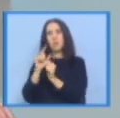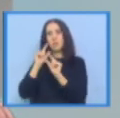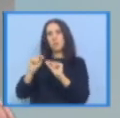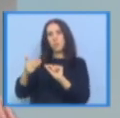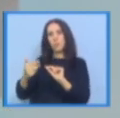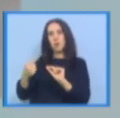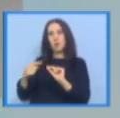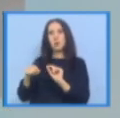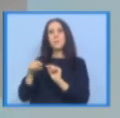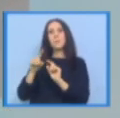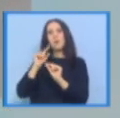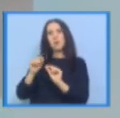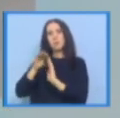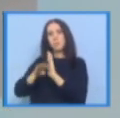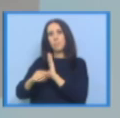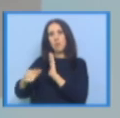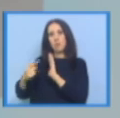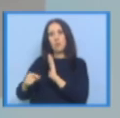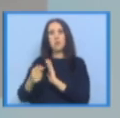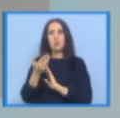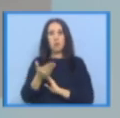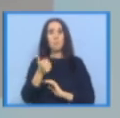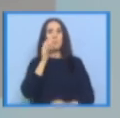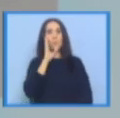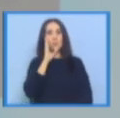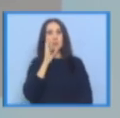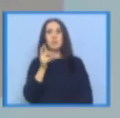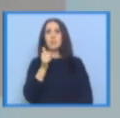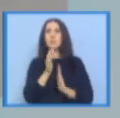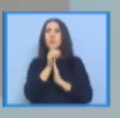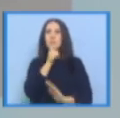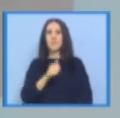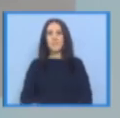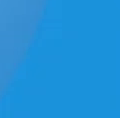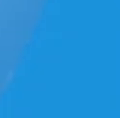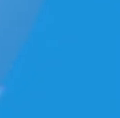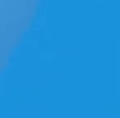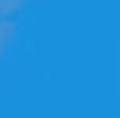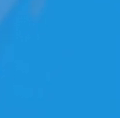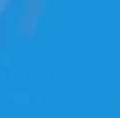1 a edição rádio do programa Eclésia. Boa tarde e até amanhã, se Deus quiser.